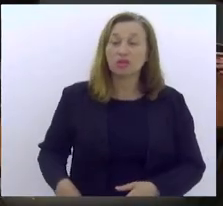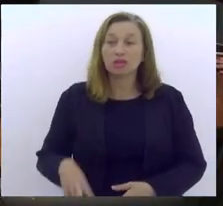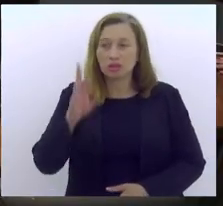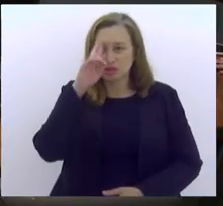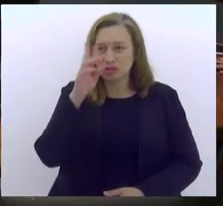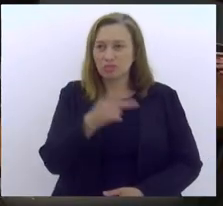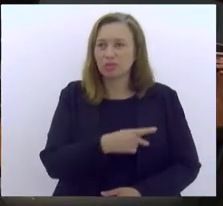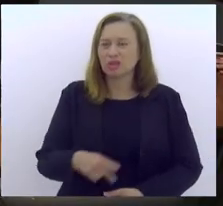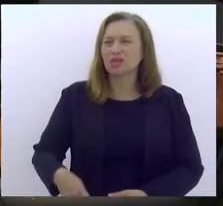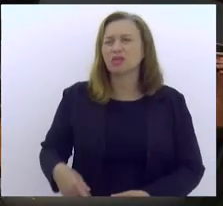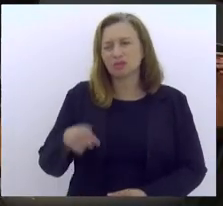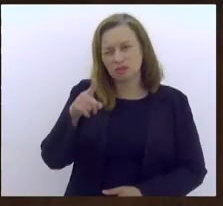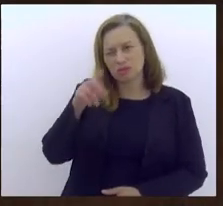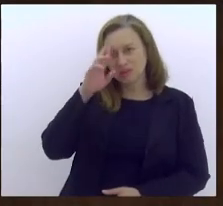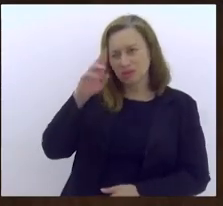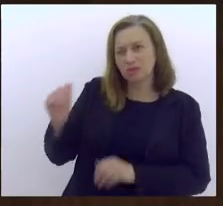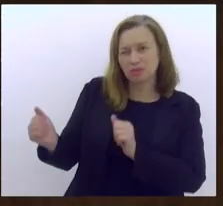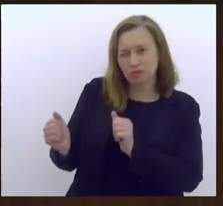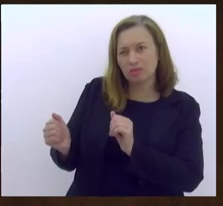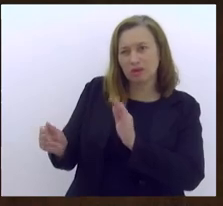Presidente, você fez parte disso, sabe, né?